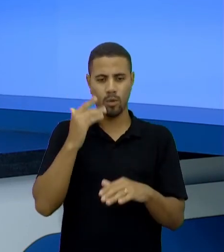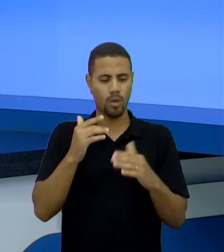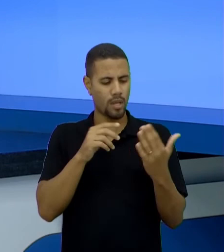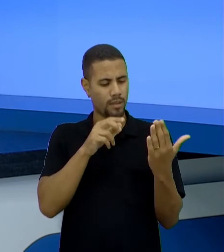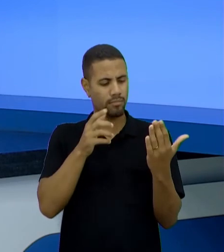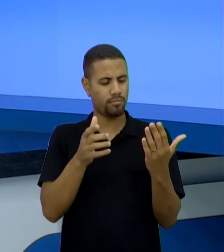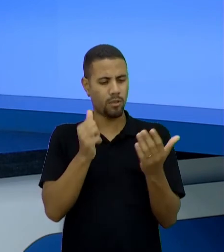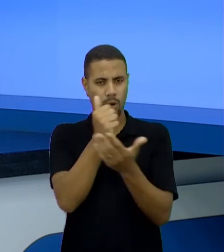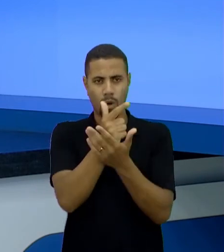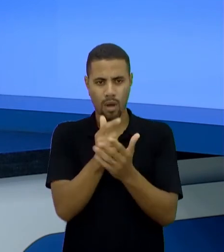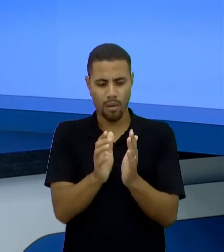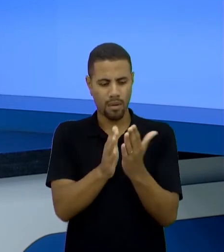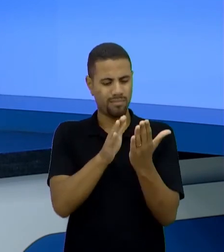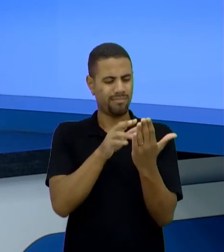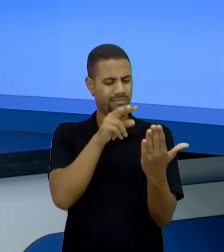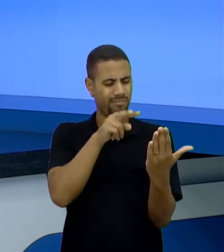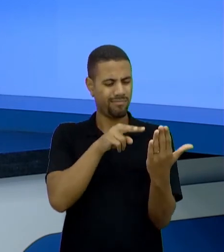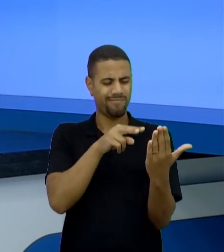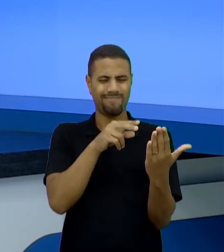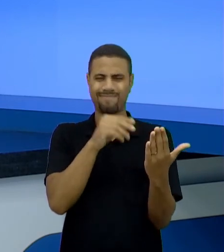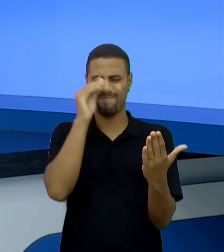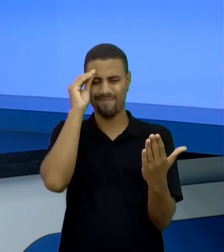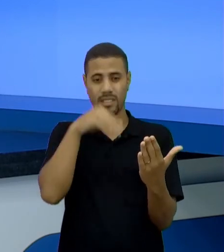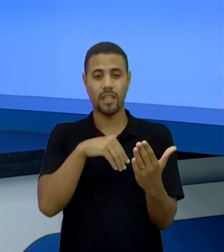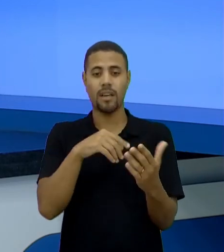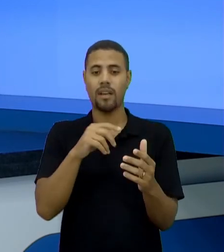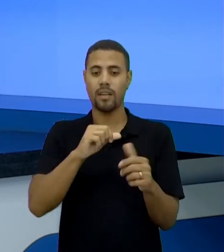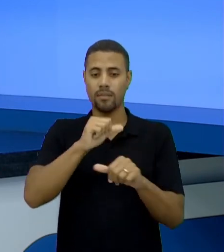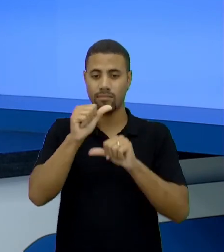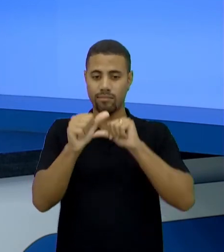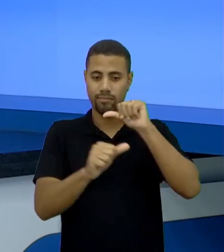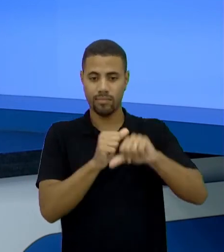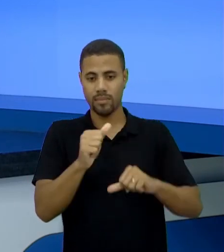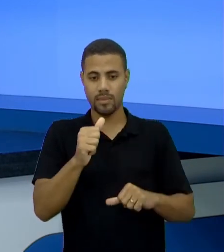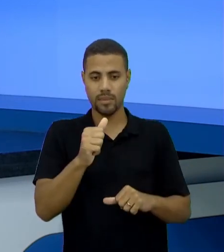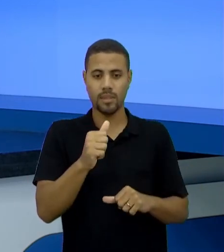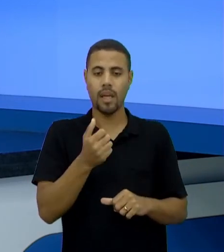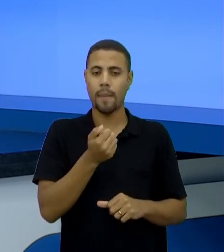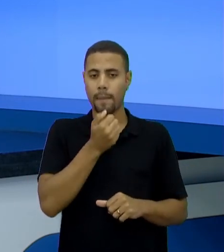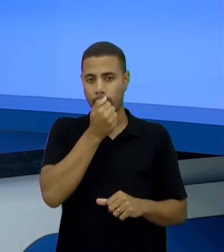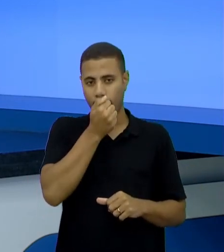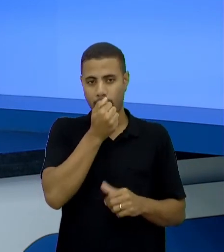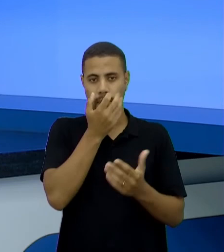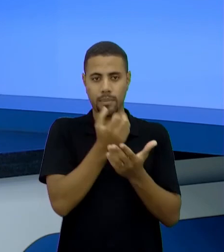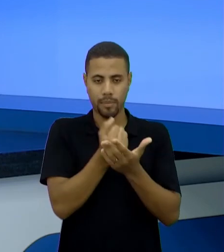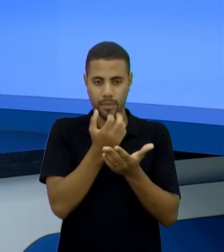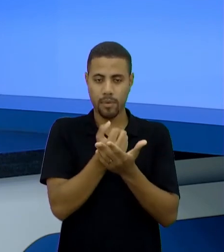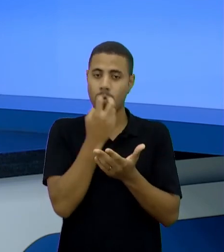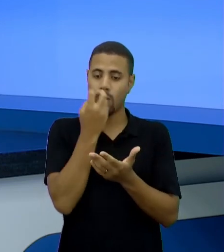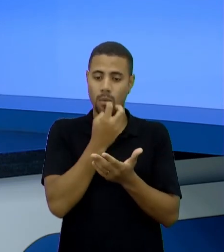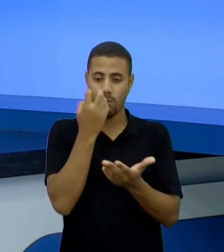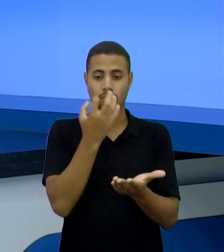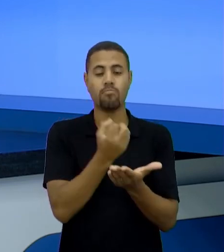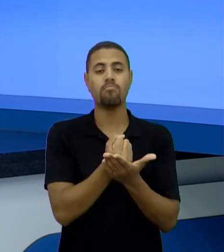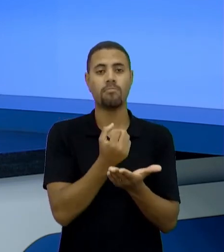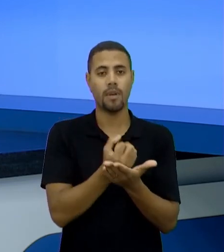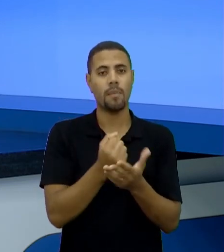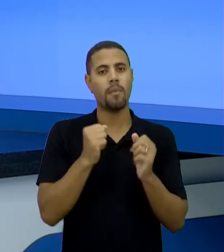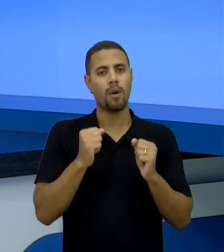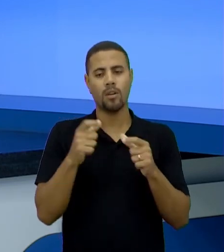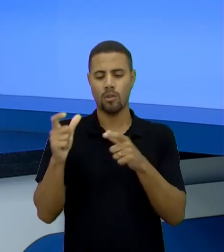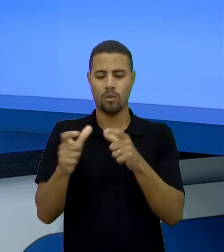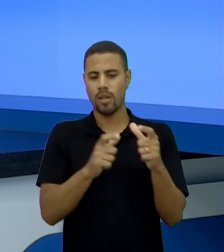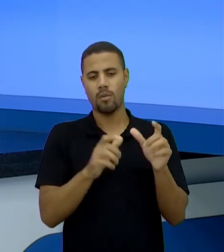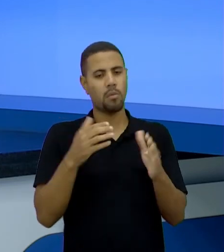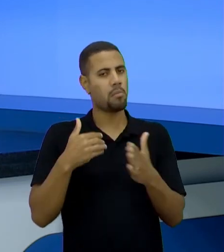não se sinta estimulado. E o podcast, o legal do podcast você pode ouvir em qualquer lugar isso,